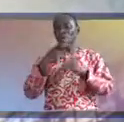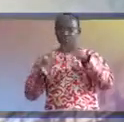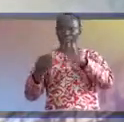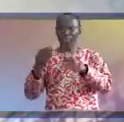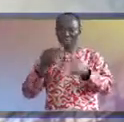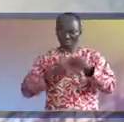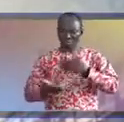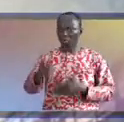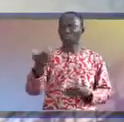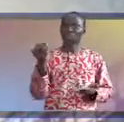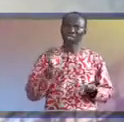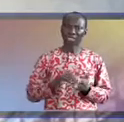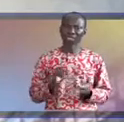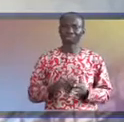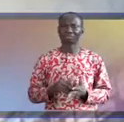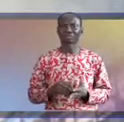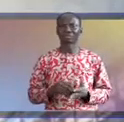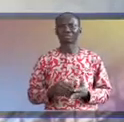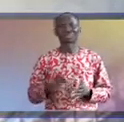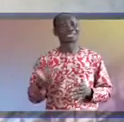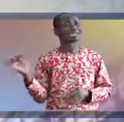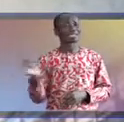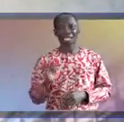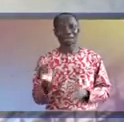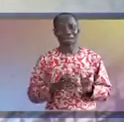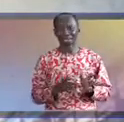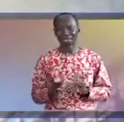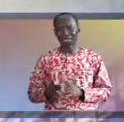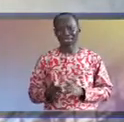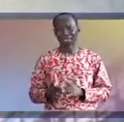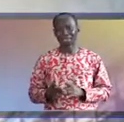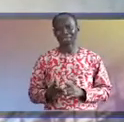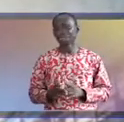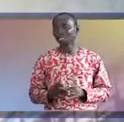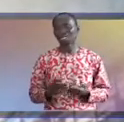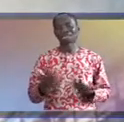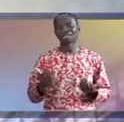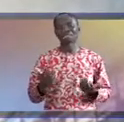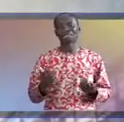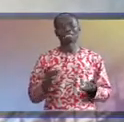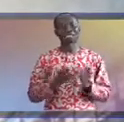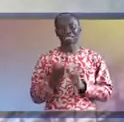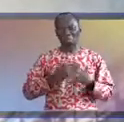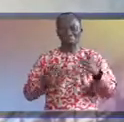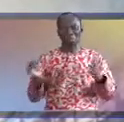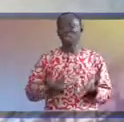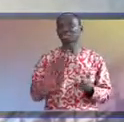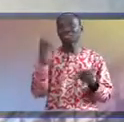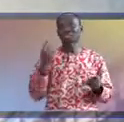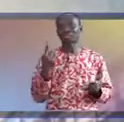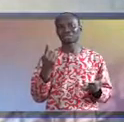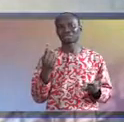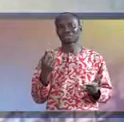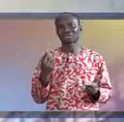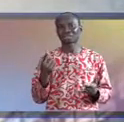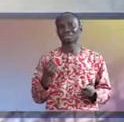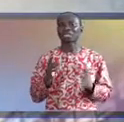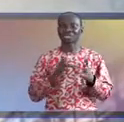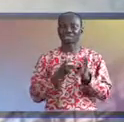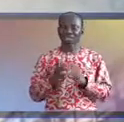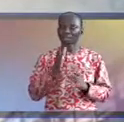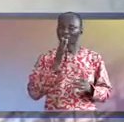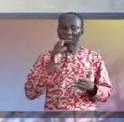eti se Jesus Christ enye afibia na Jesus wonyi se no wo no Jesus ne ma me mere wo no preko